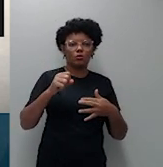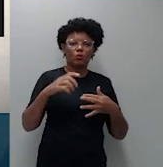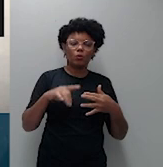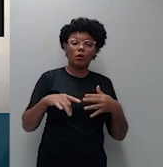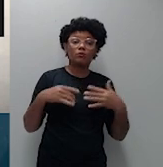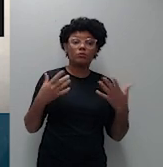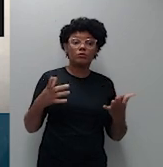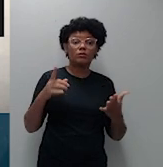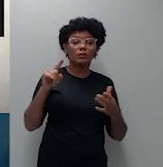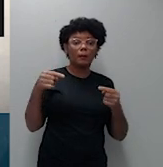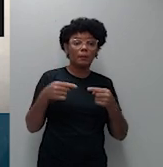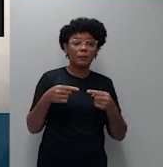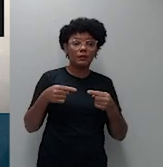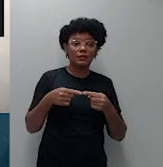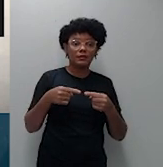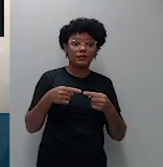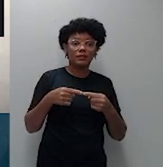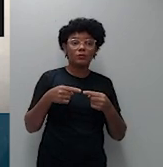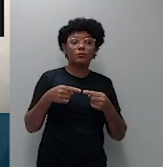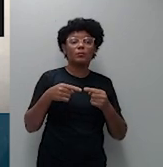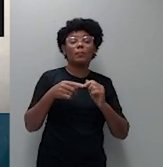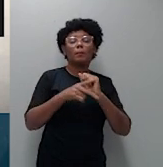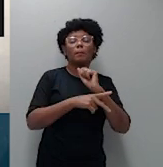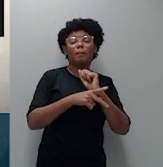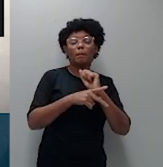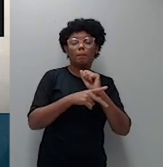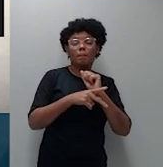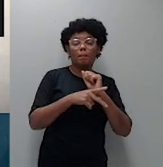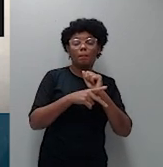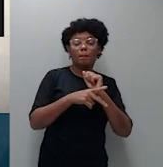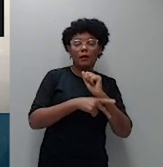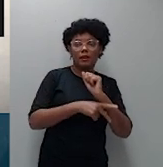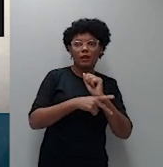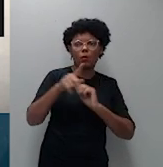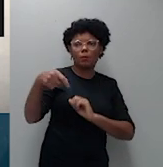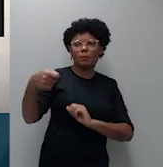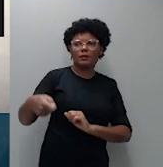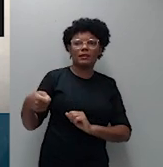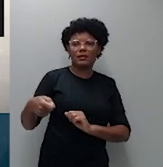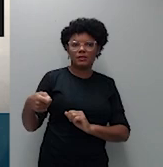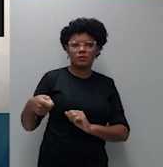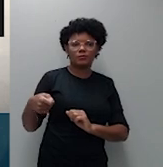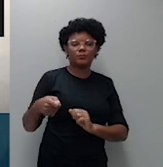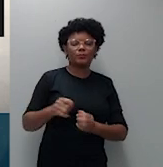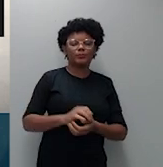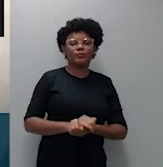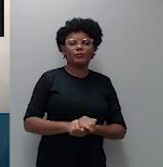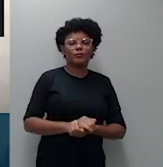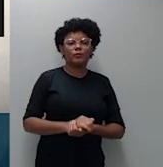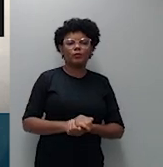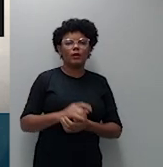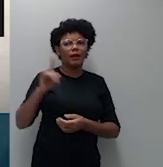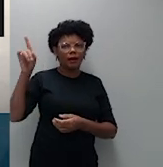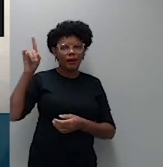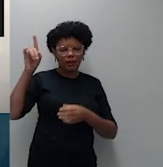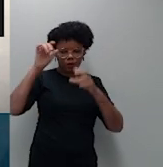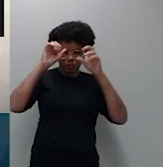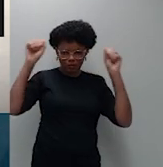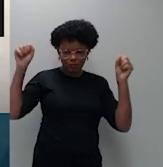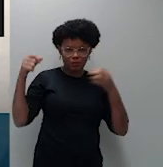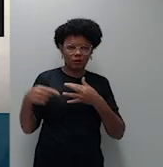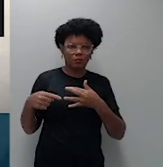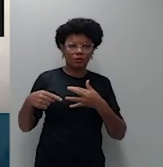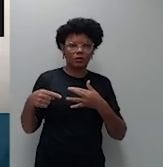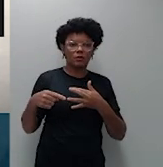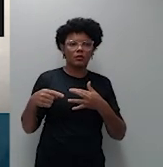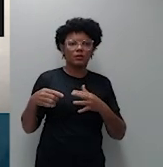penal para o caso de descumprimento de obrigação de baixa do gravame o tribunal de origem salientou que sequer teria